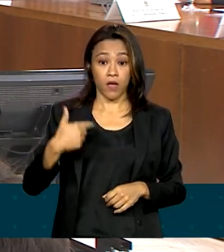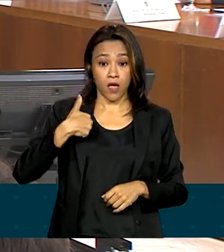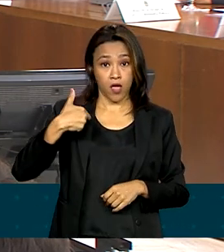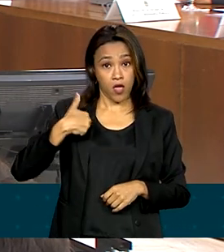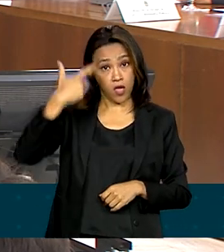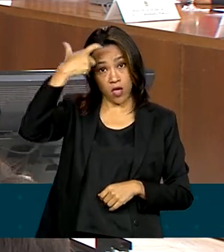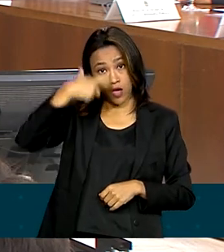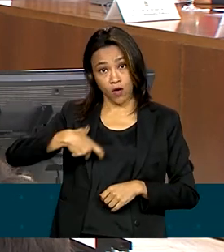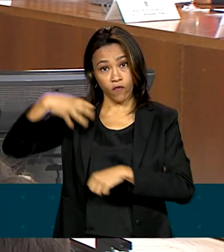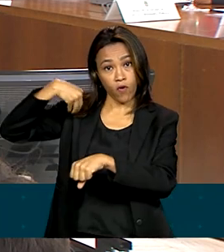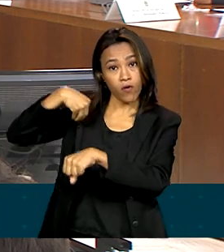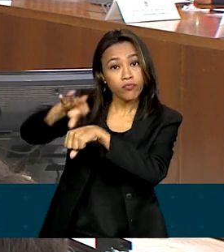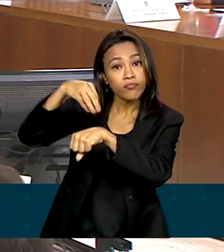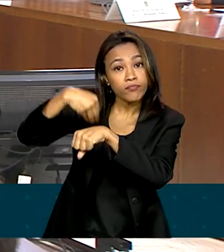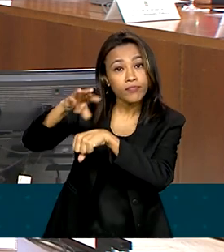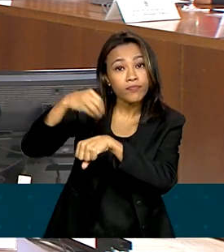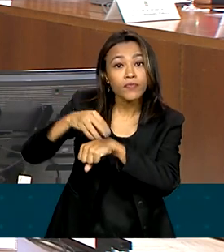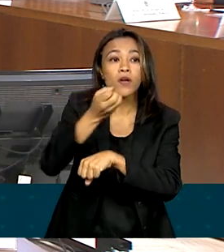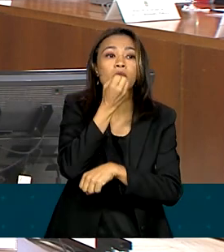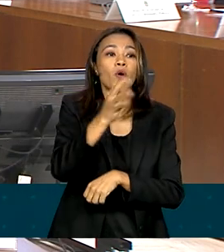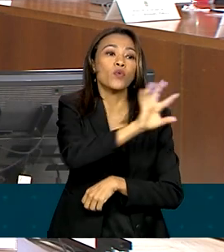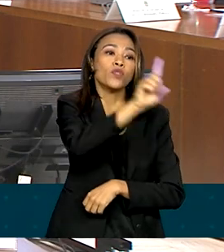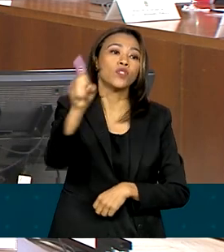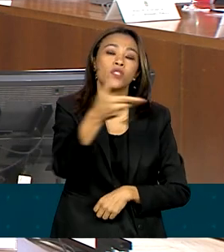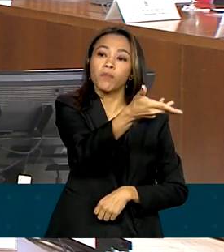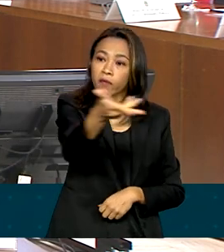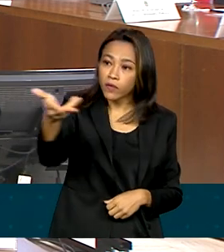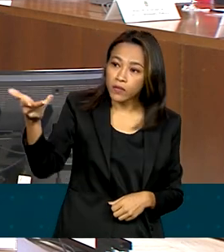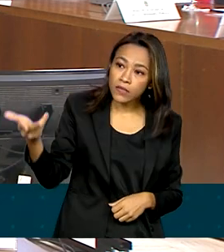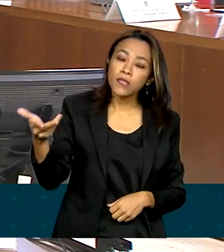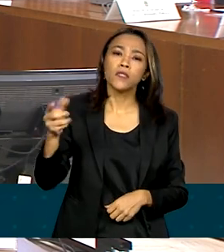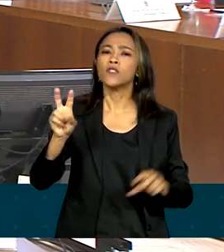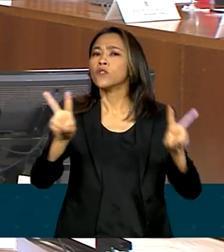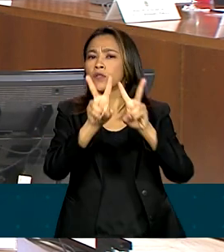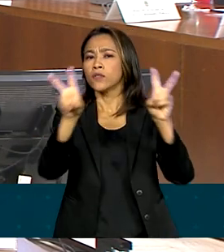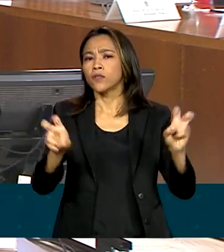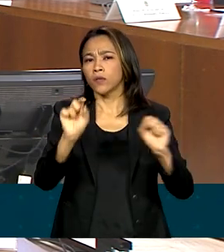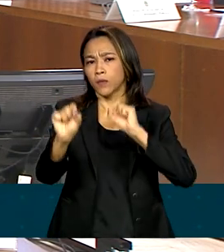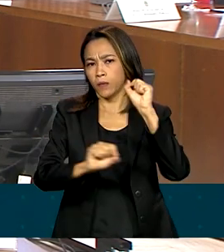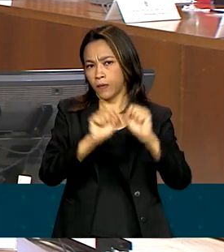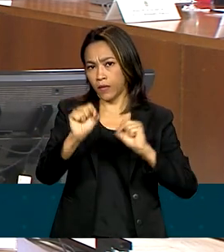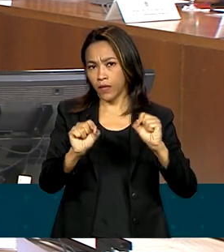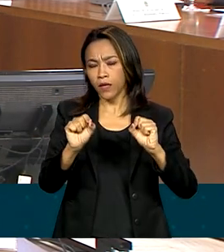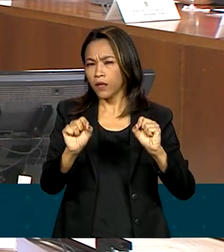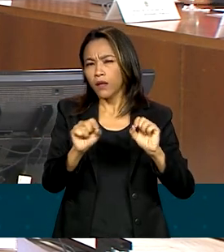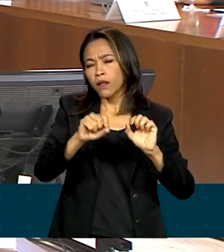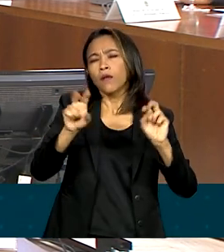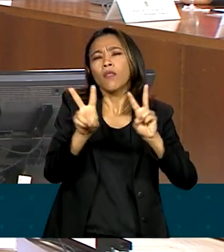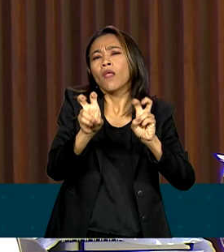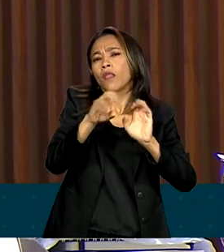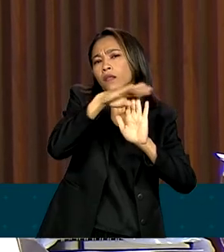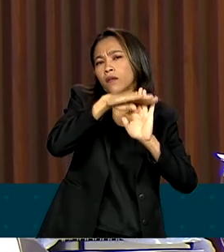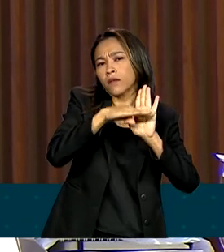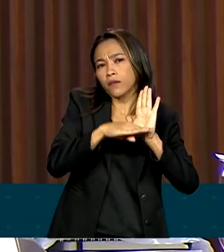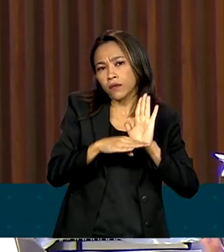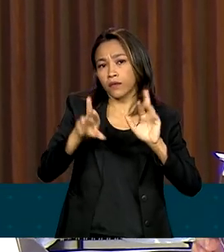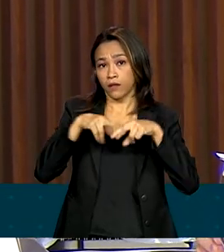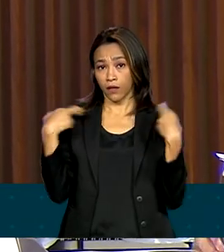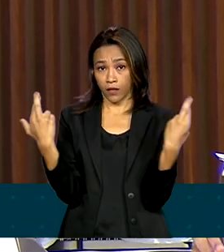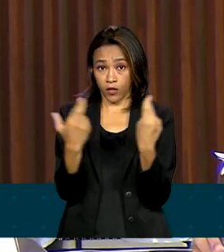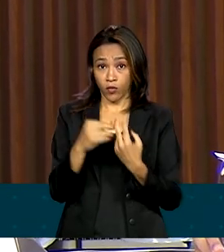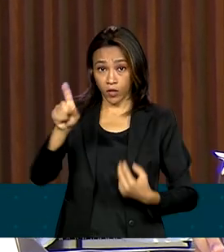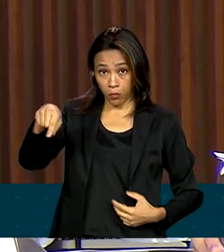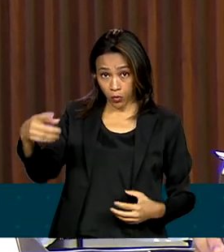repassando aqui, dando um bom dia a todos, um pouco o programa da nossa reunião, antes de passar a palavra ao presidente da